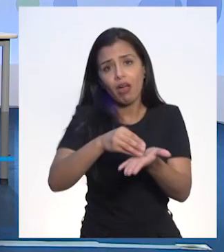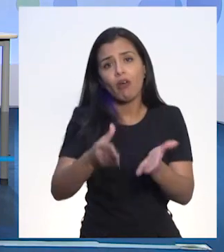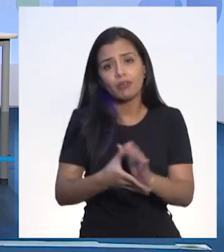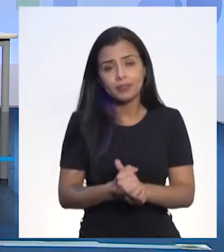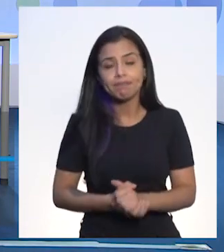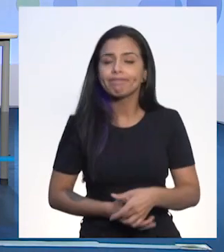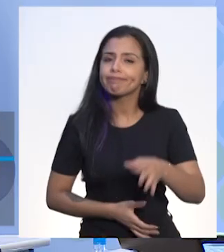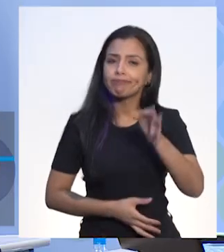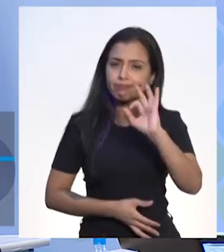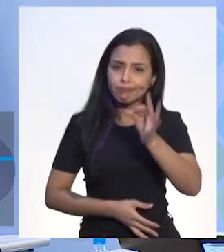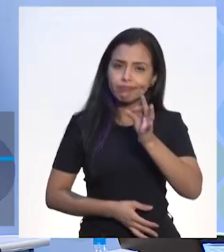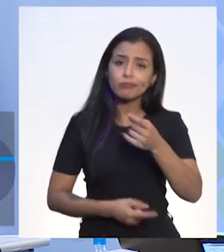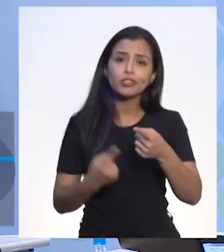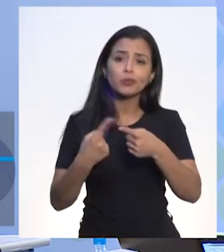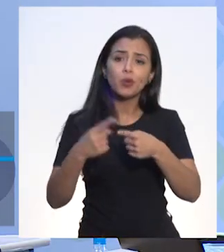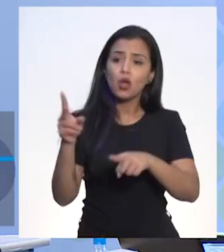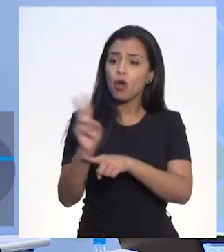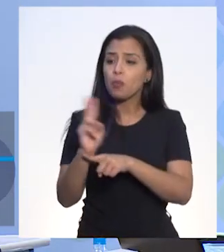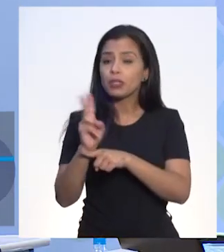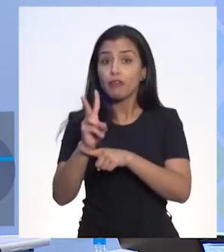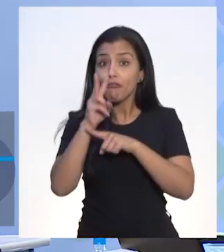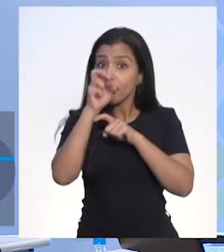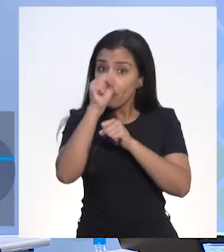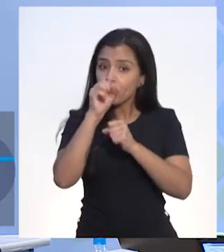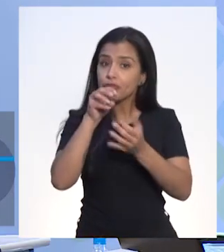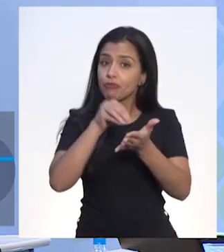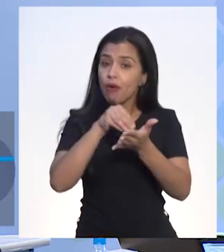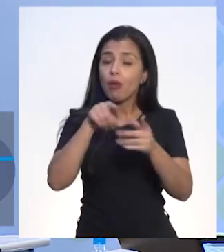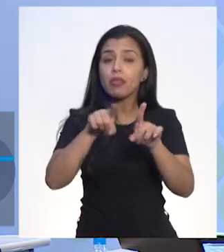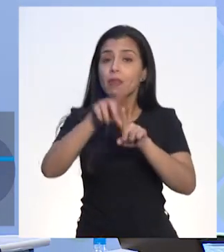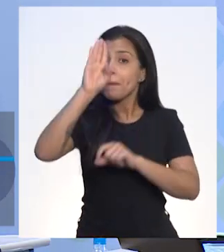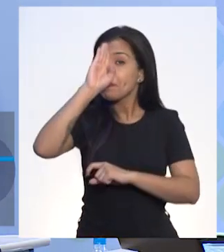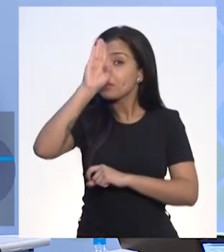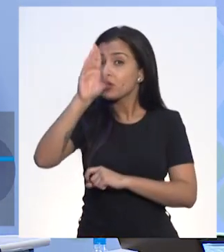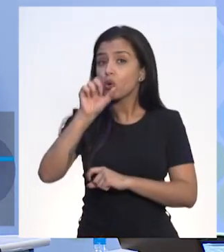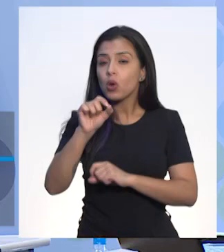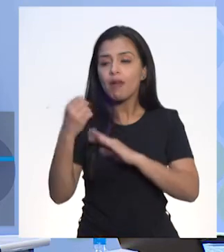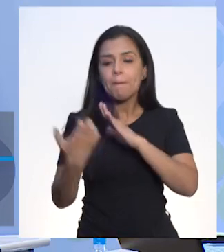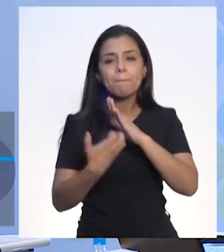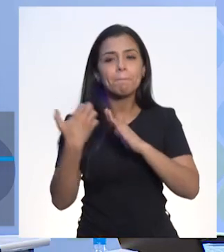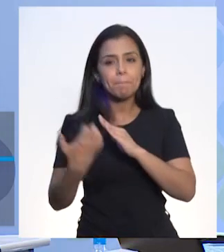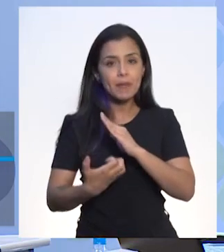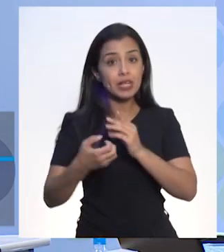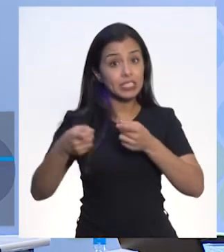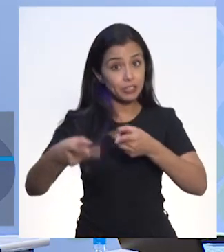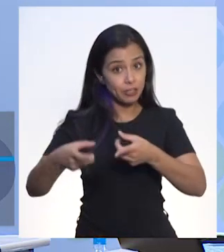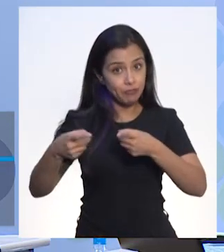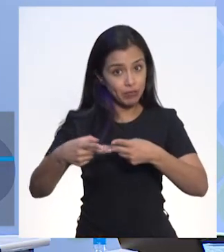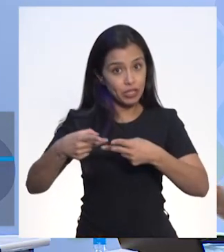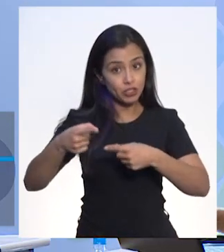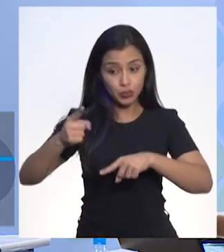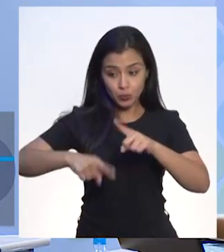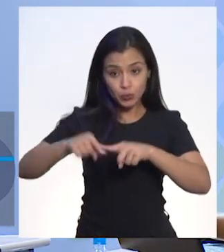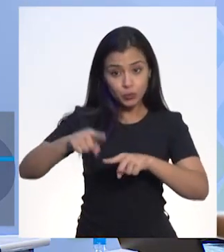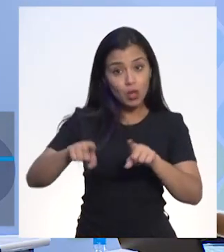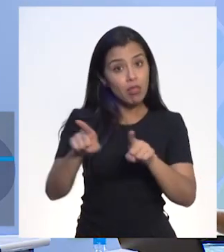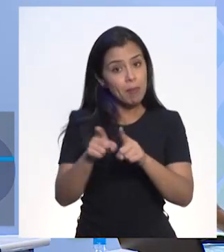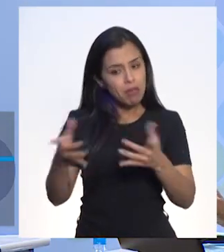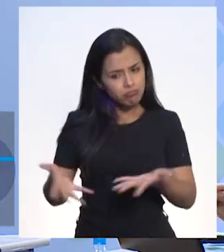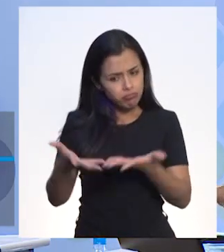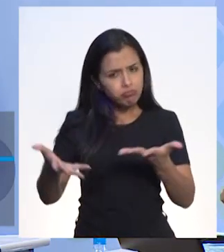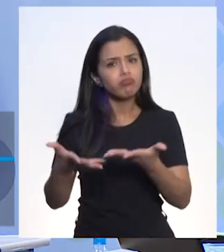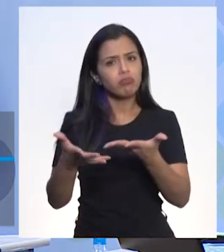causa, logicamente, de uma fiscalização mais forte, principalmente, né, fazendo com que as empresas que vendam esses produtos também